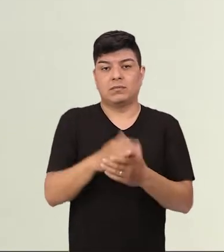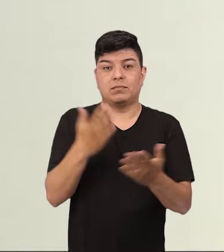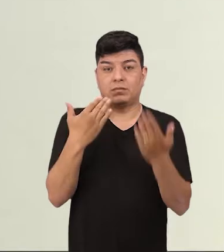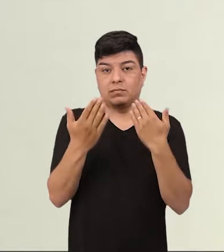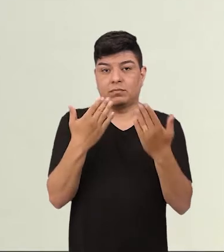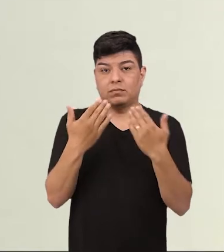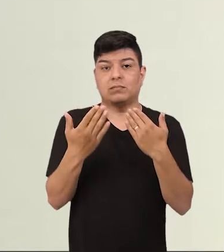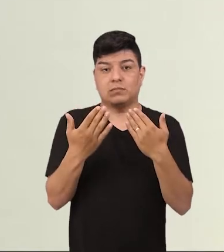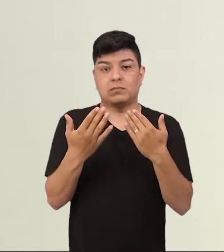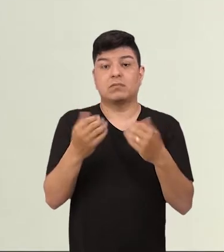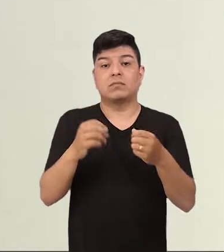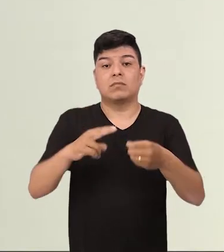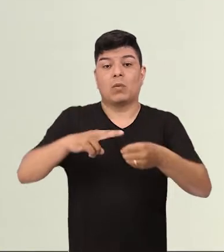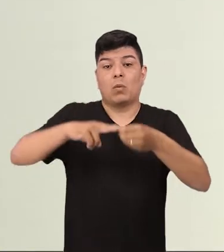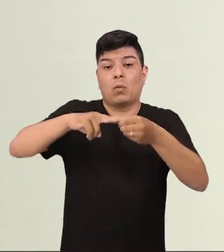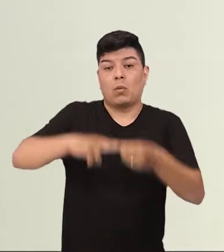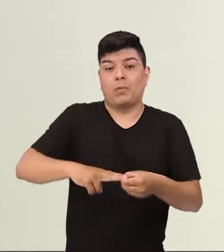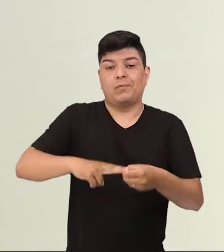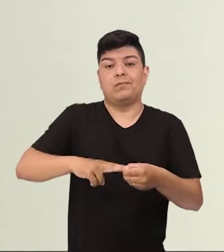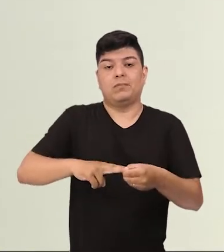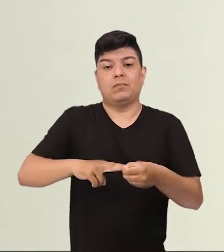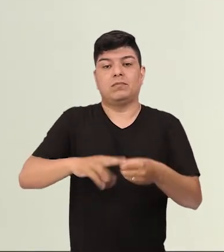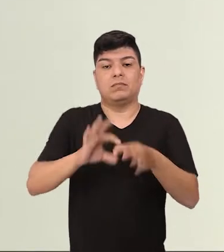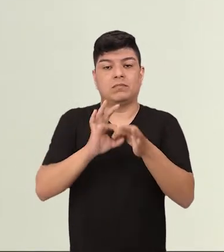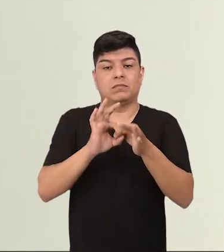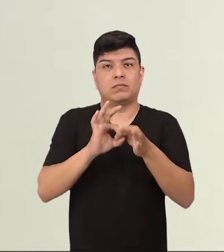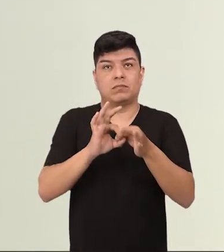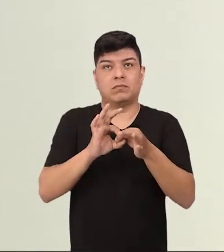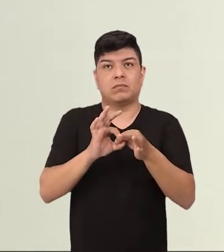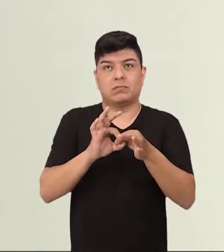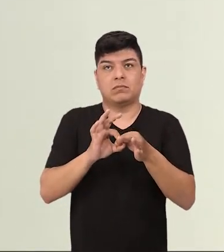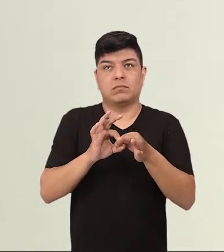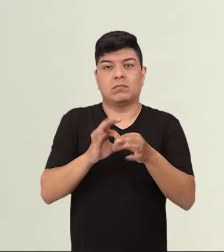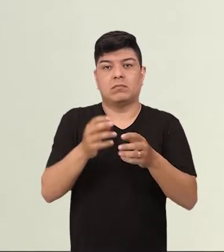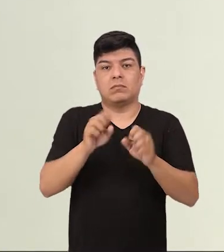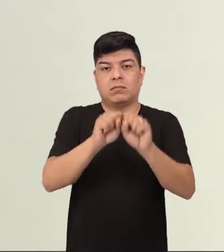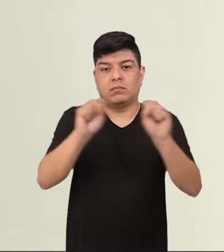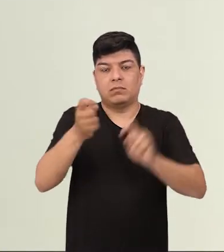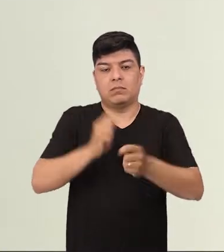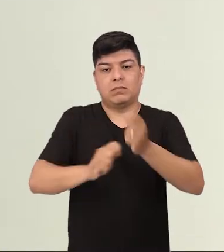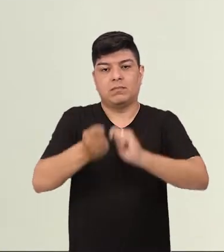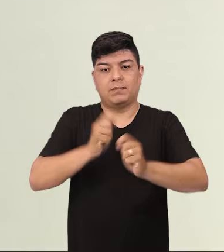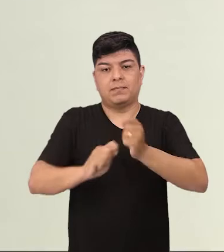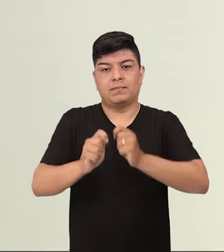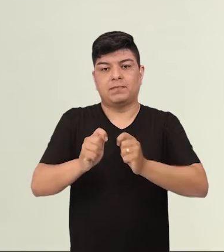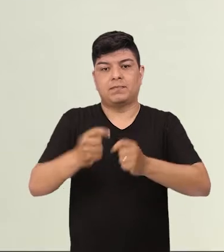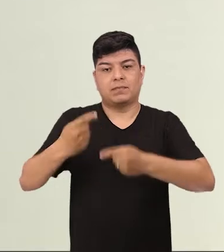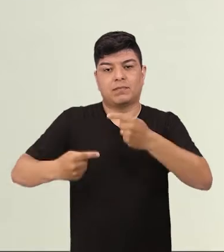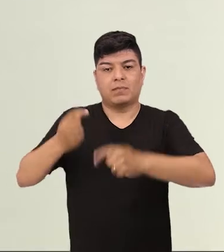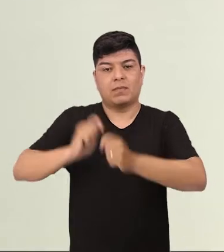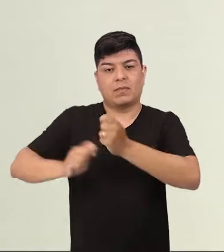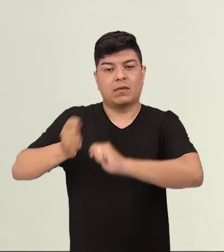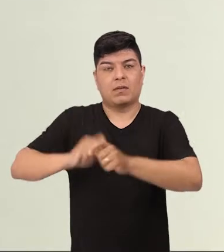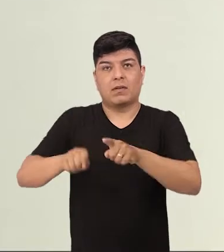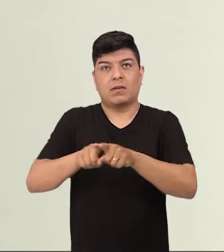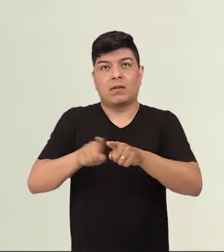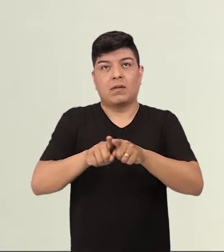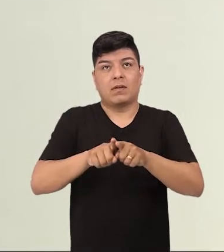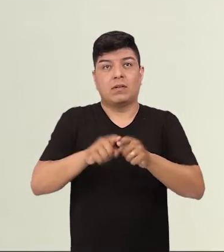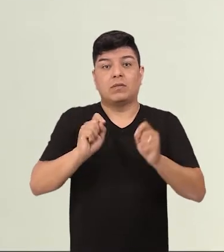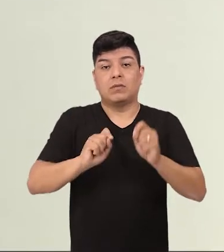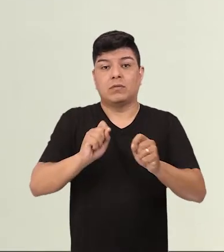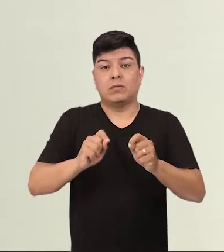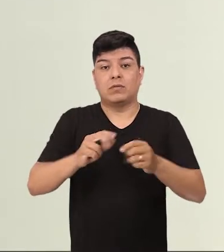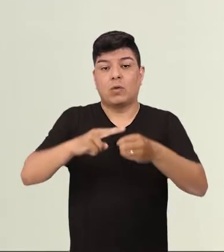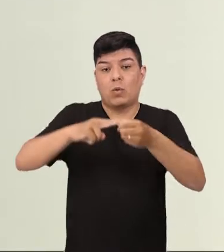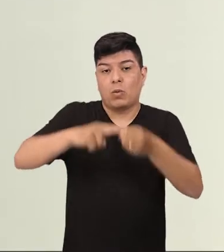o colonialismo, porque o colonialismo está atrelado ao mercantilismo, né? O mercantilismo é essa política econômica e o colonialismo é o que se dá,